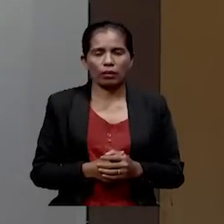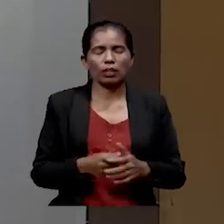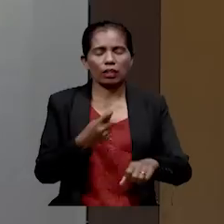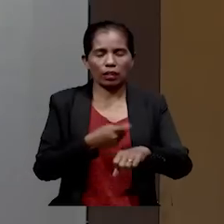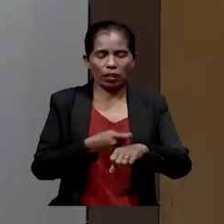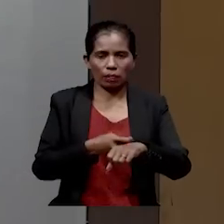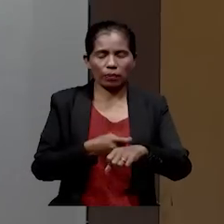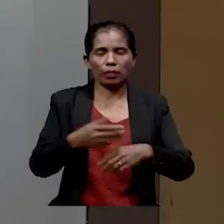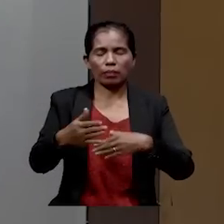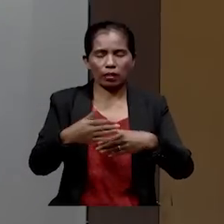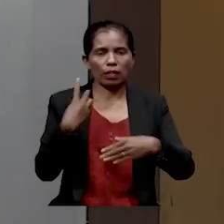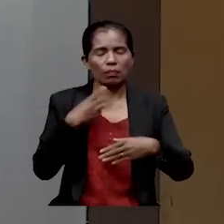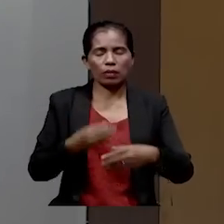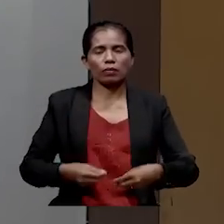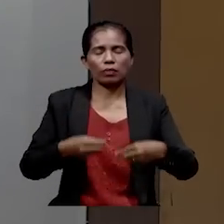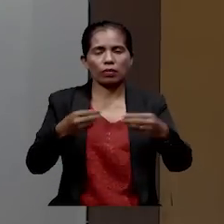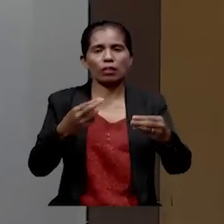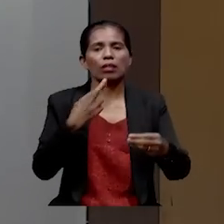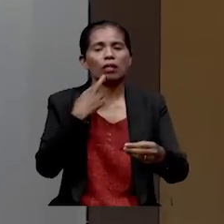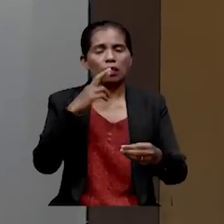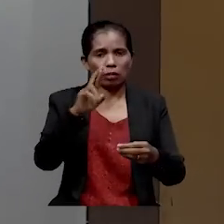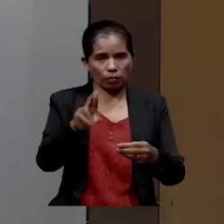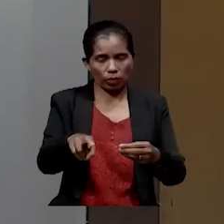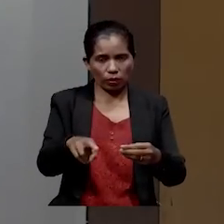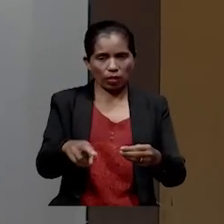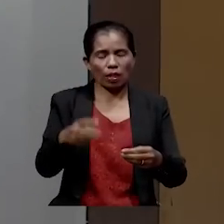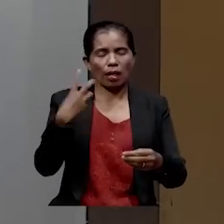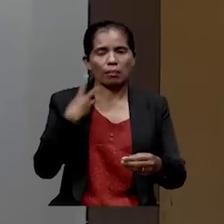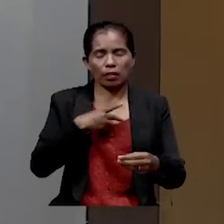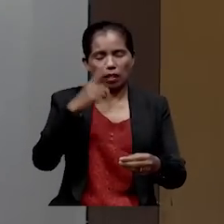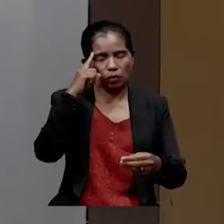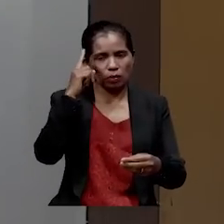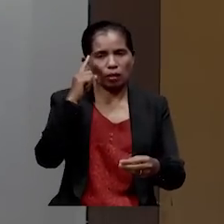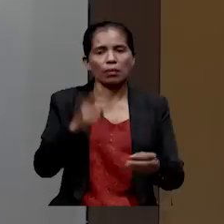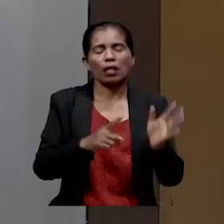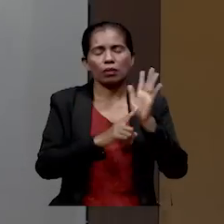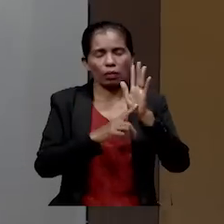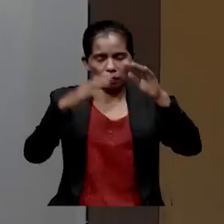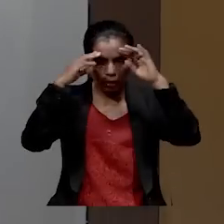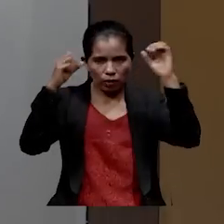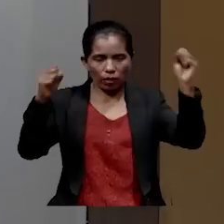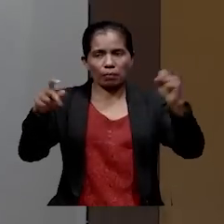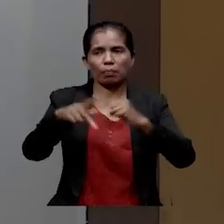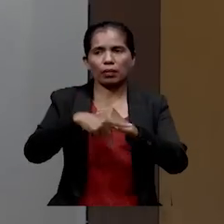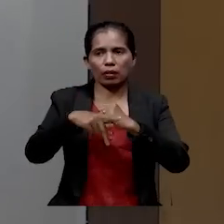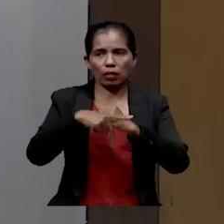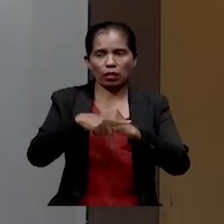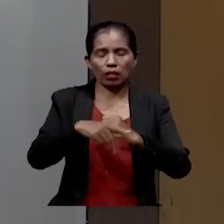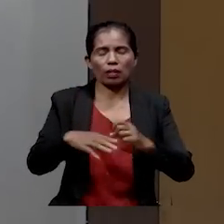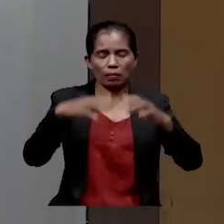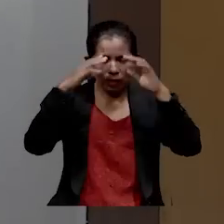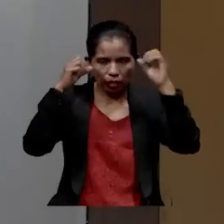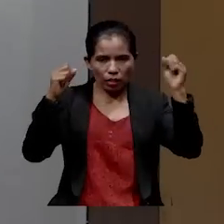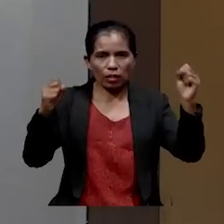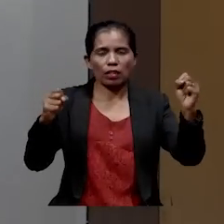se for a resposta, amo se a tudo, cata presidente anterior, né? Presidente partido e acumula presidente da